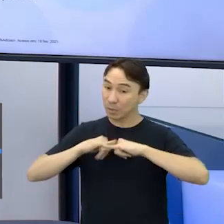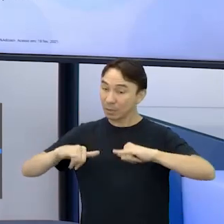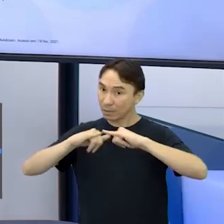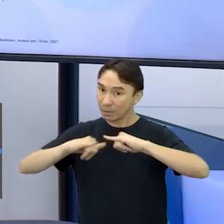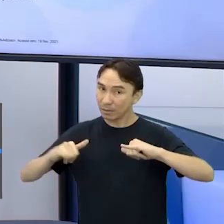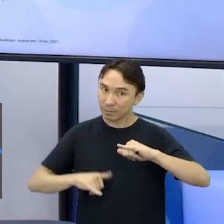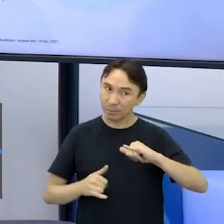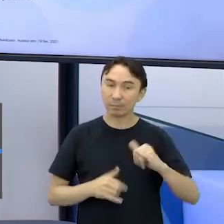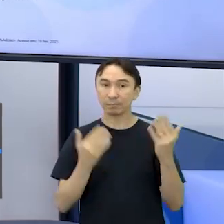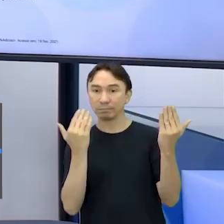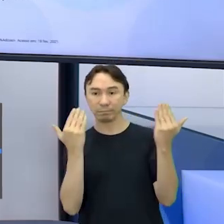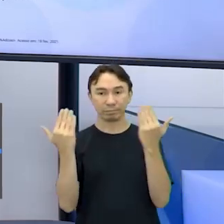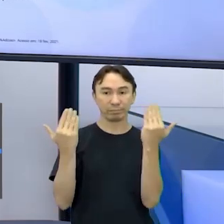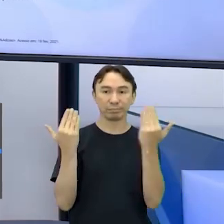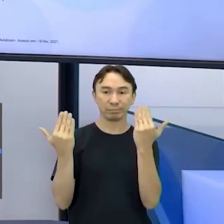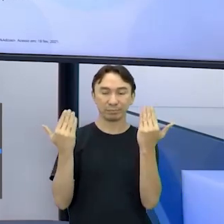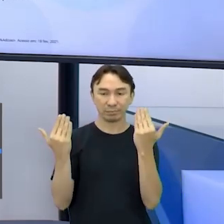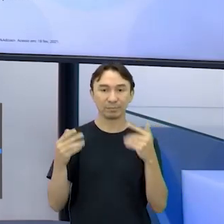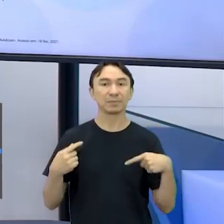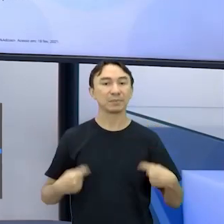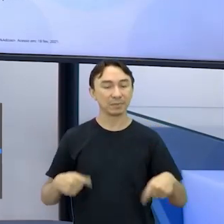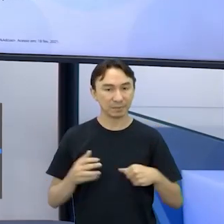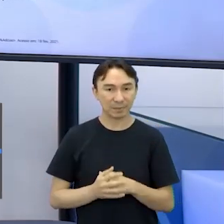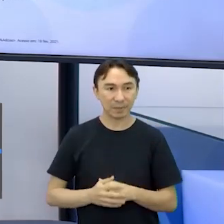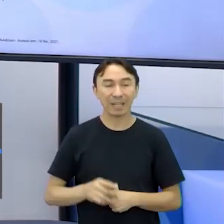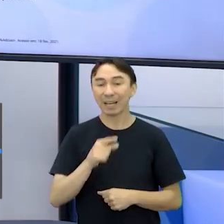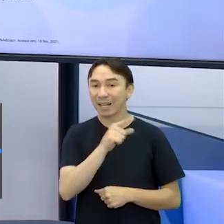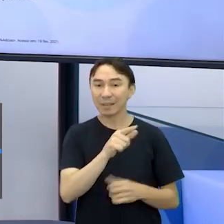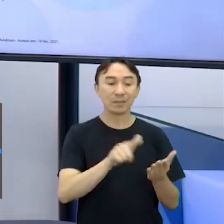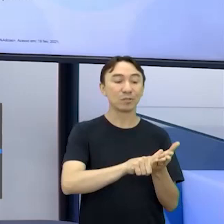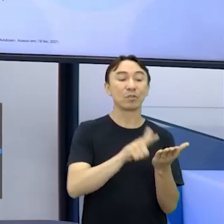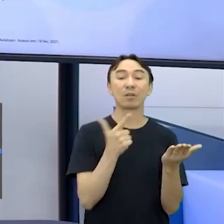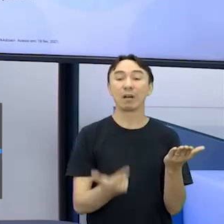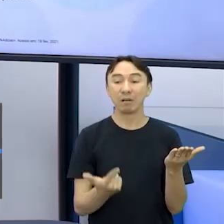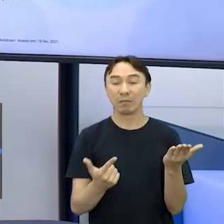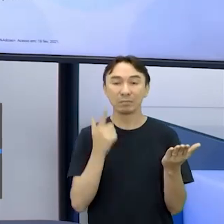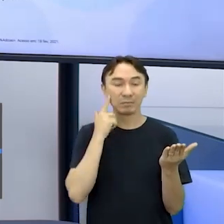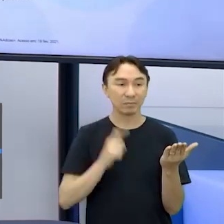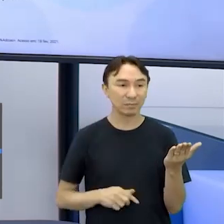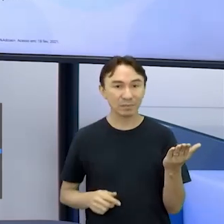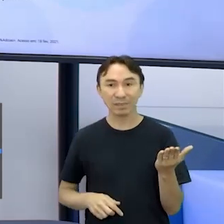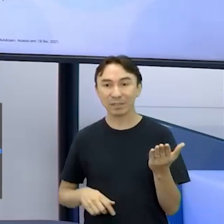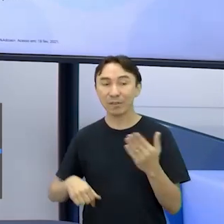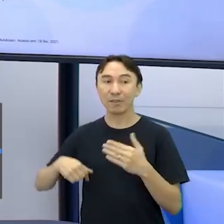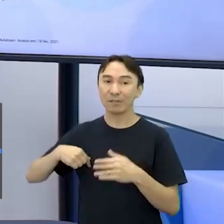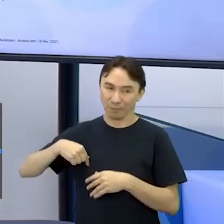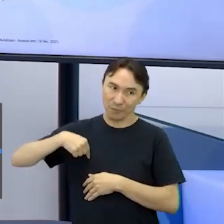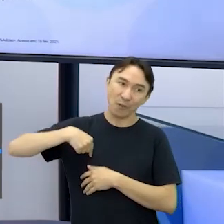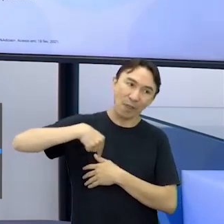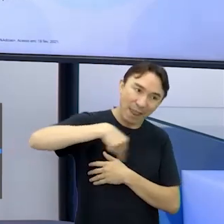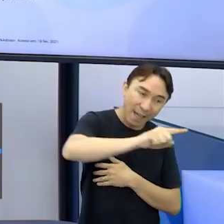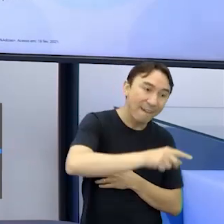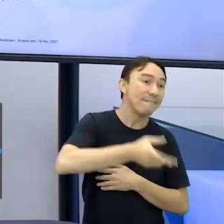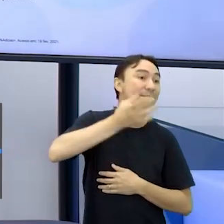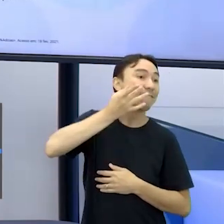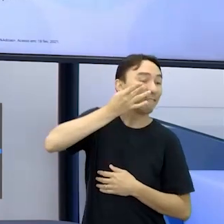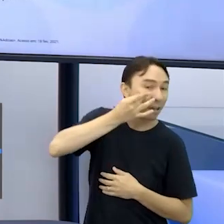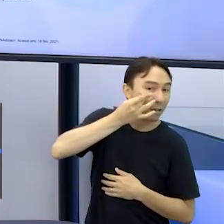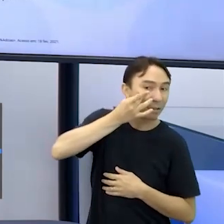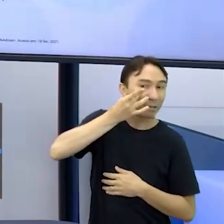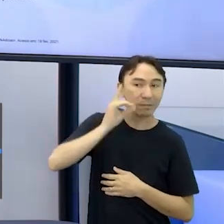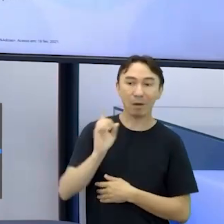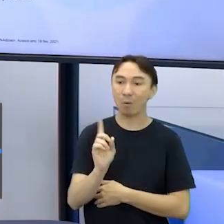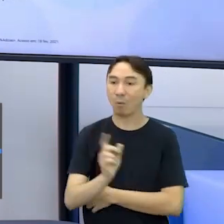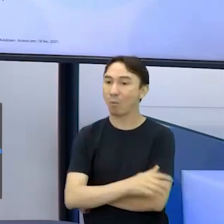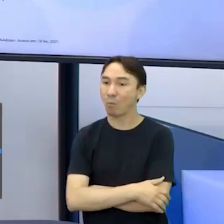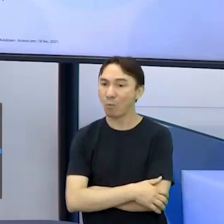algumas notícias o jornal está publicando, mas ele sequer foi até o local. Por